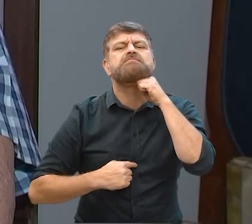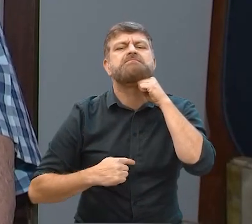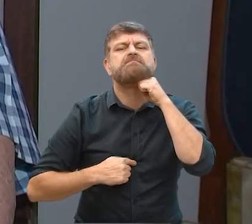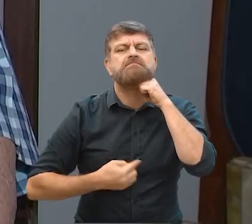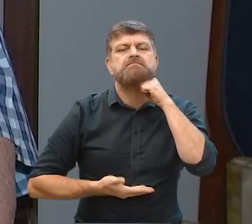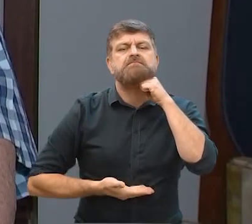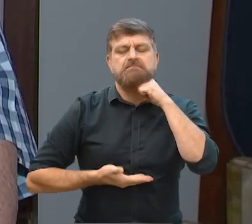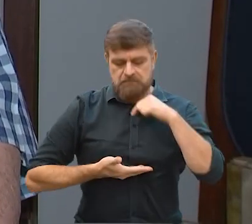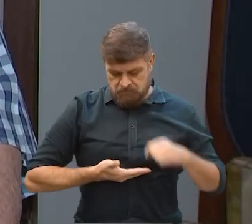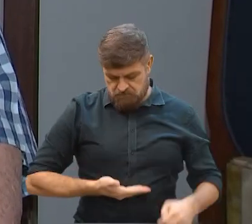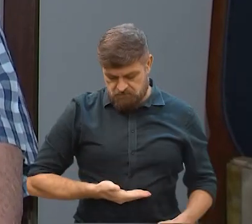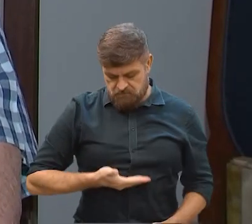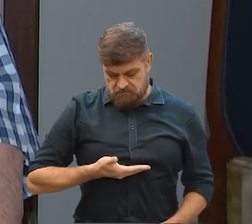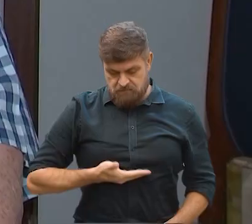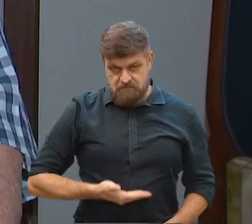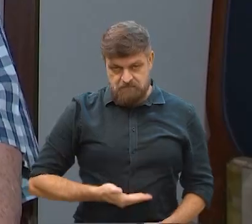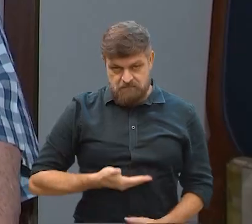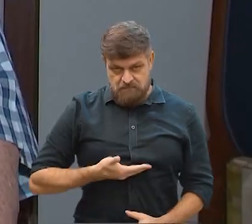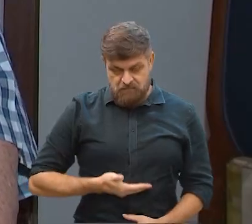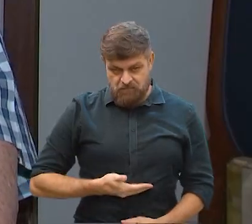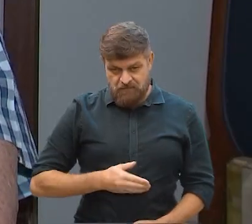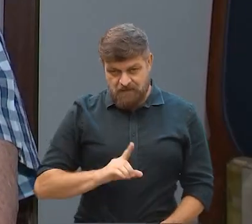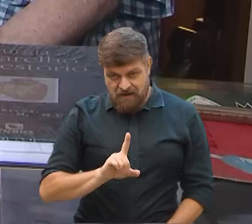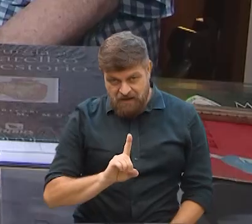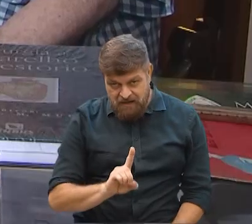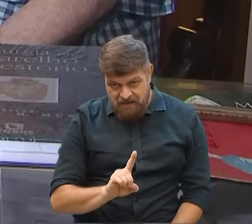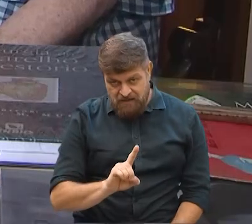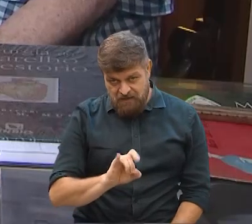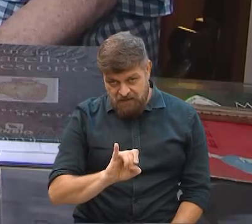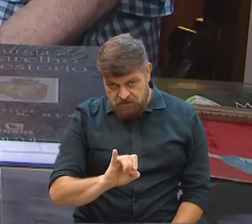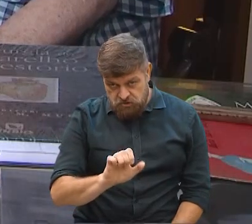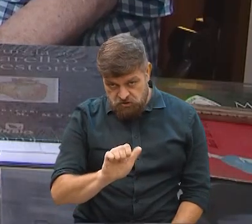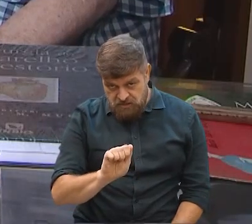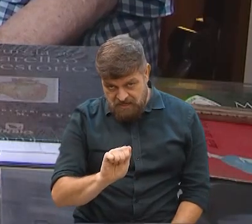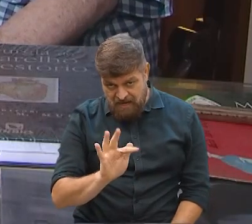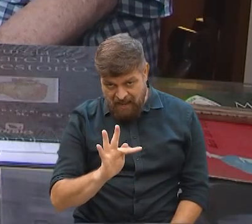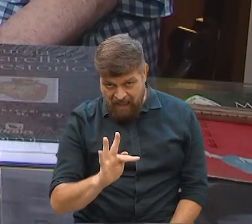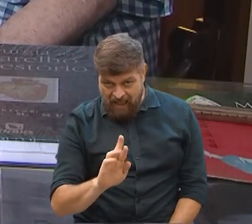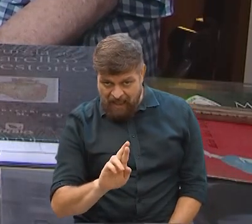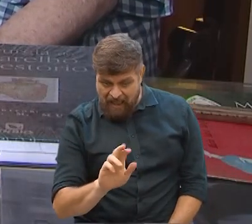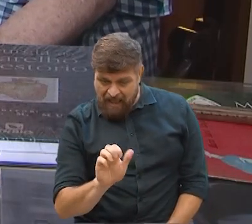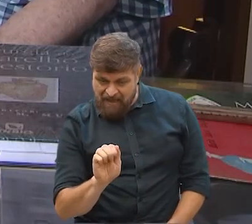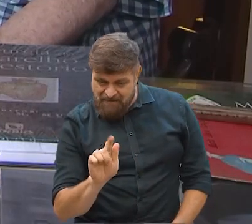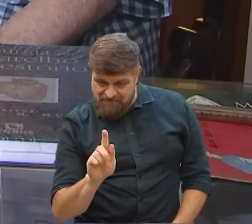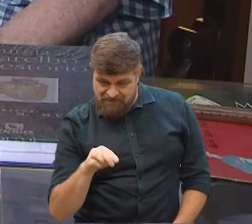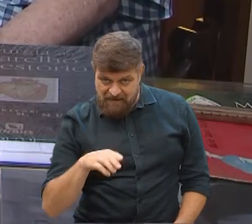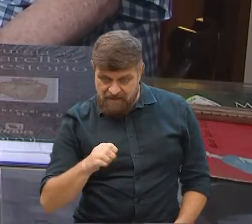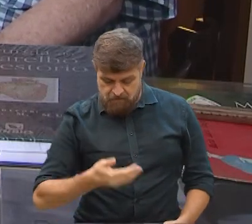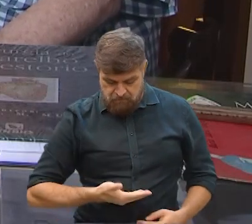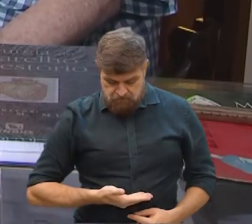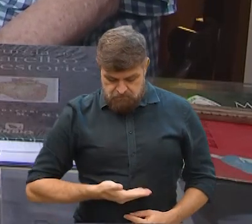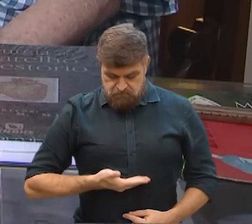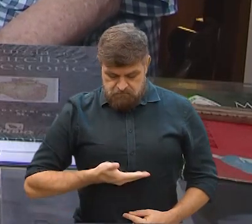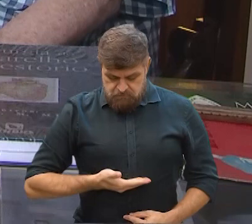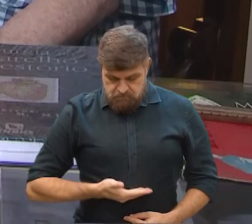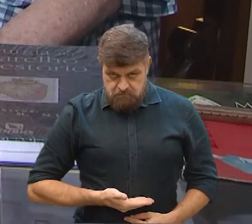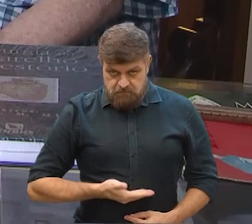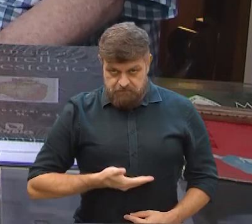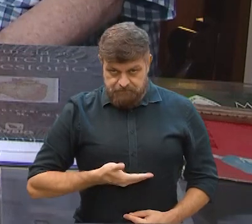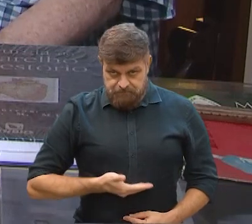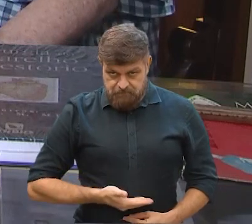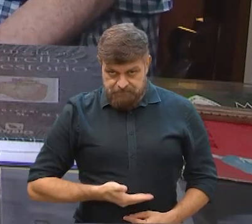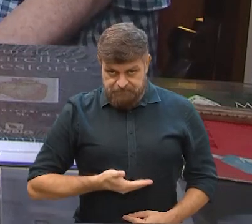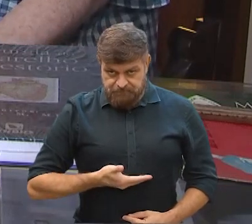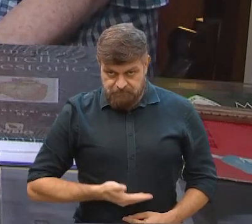tórax, passa o diafragma é um músculo que separa o tórax para cima do abdômen para baixo.